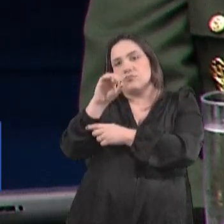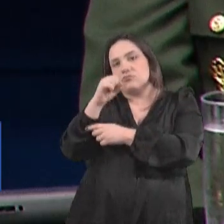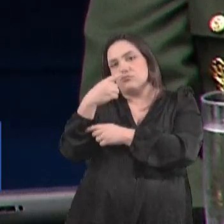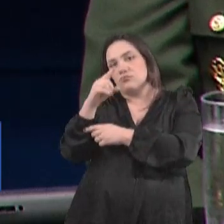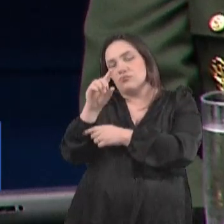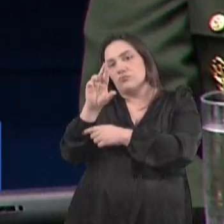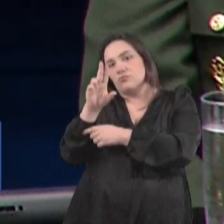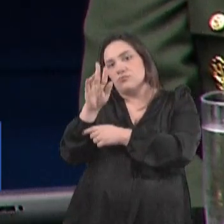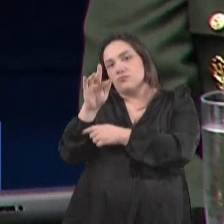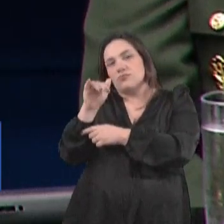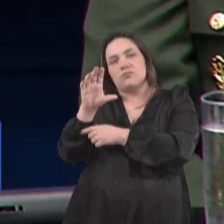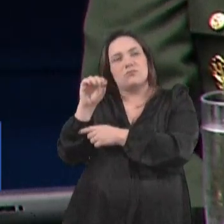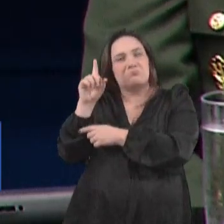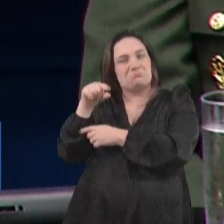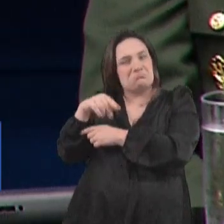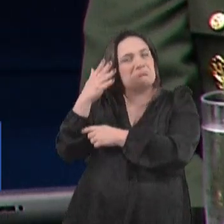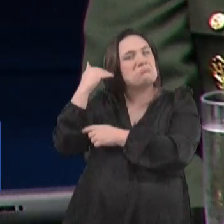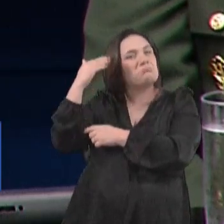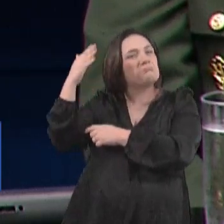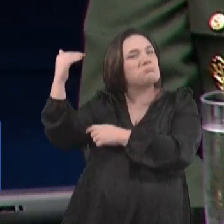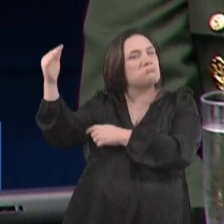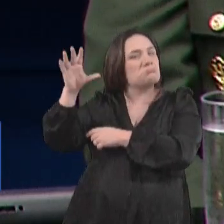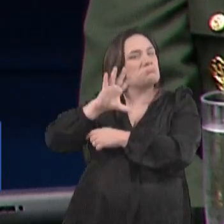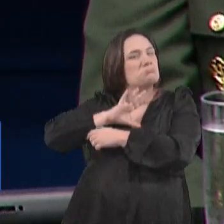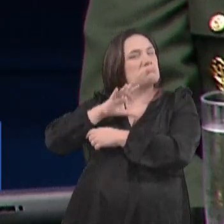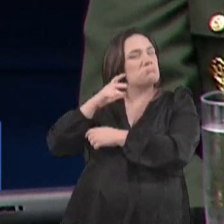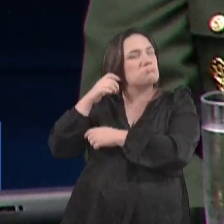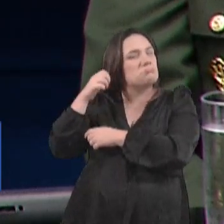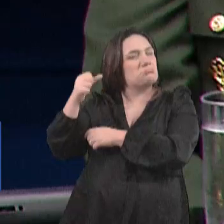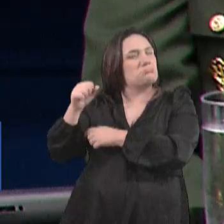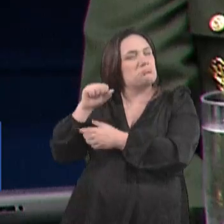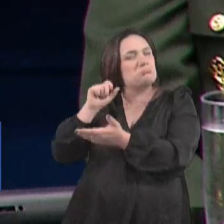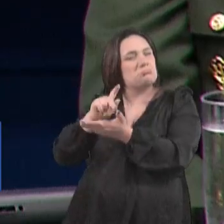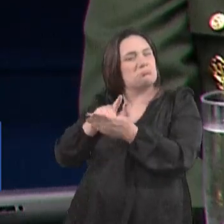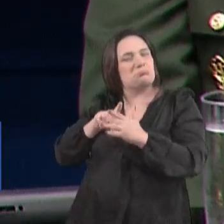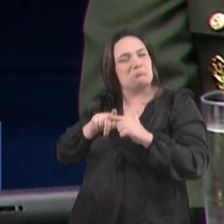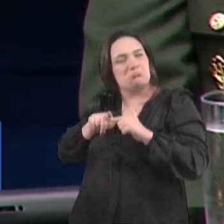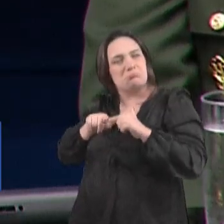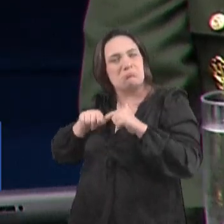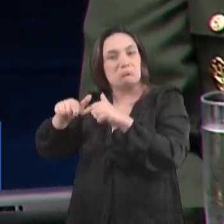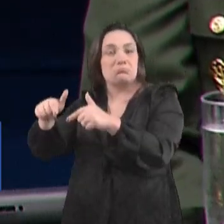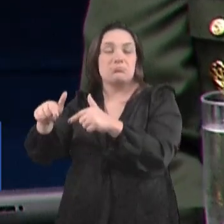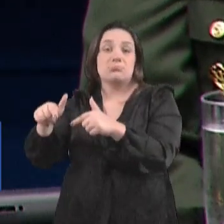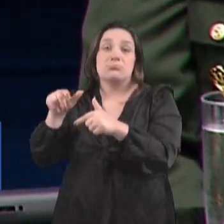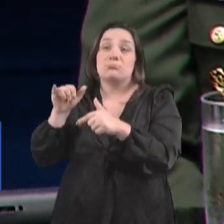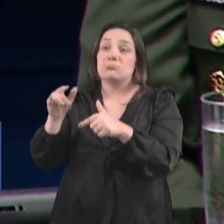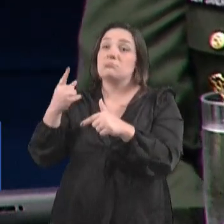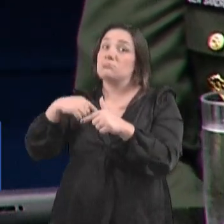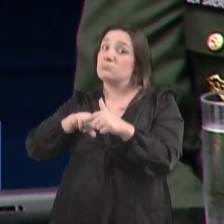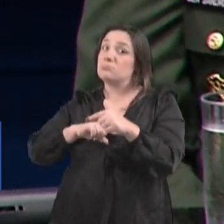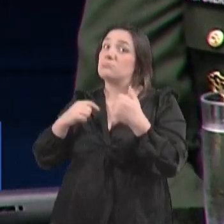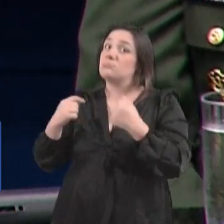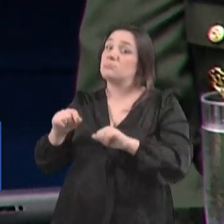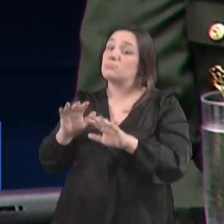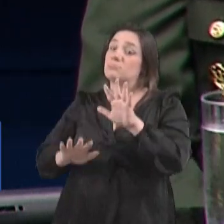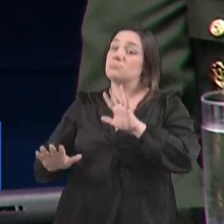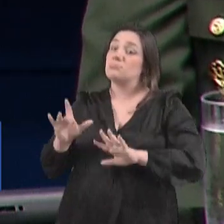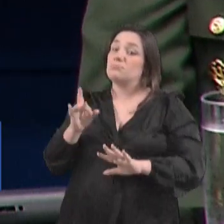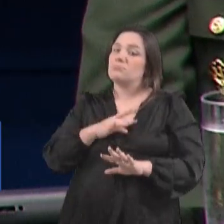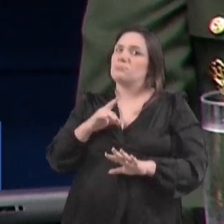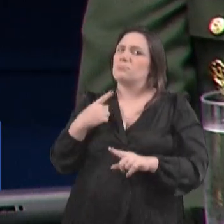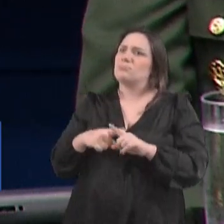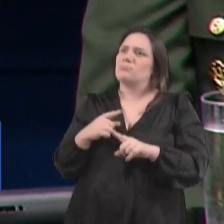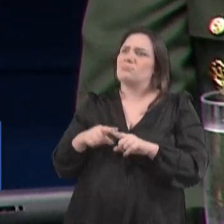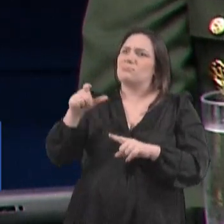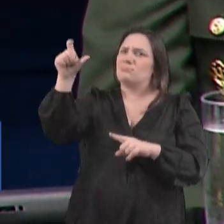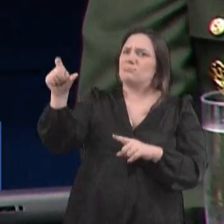grande reputação de bravura e atividade. Se alguma coisa devêssemos recear, era o